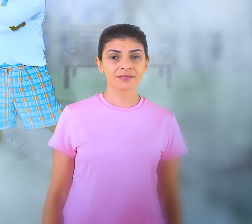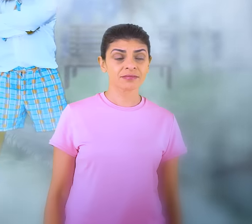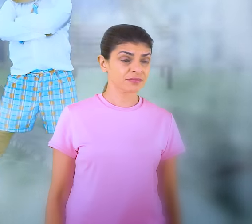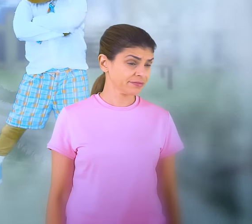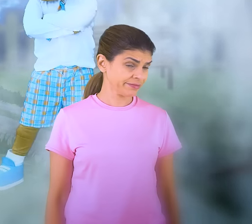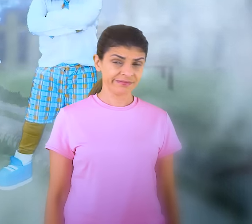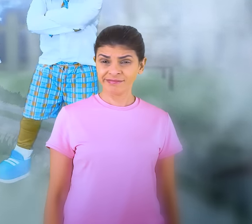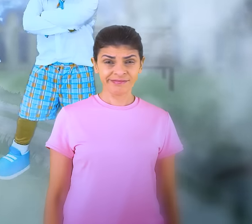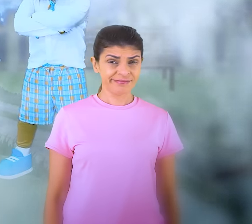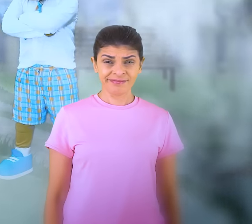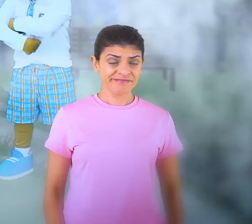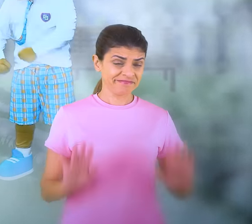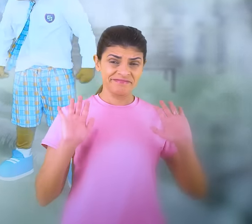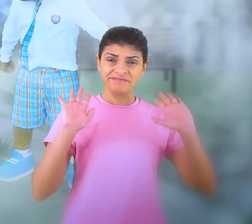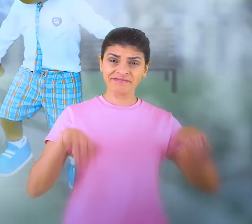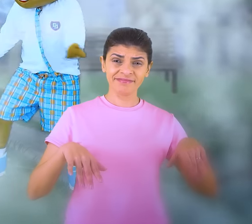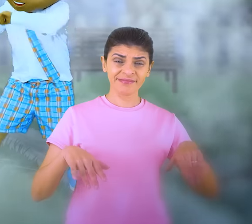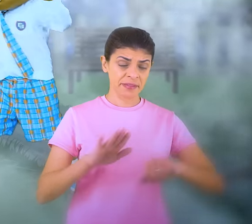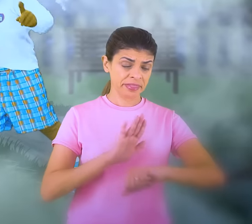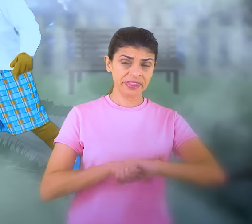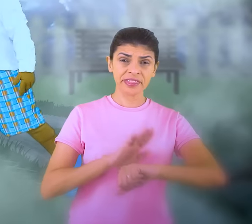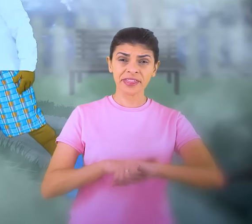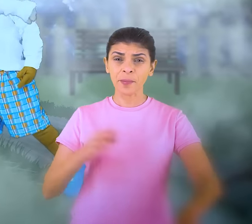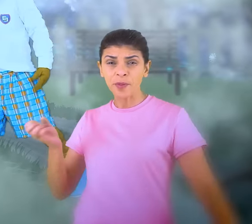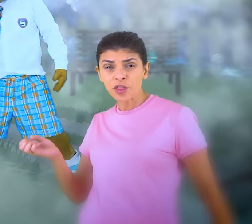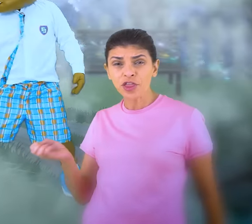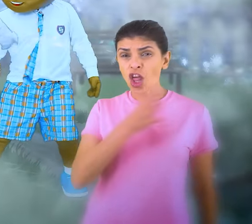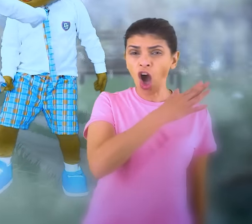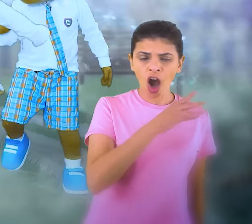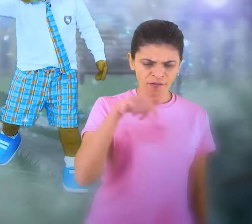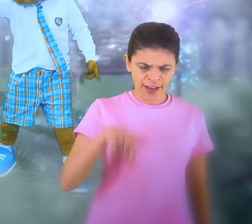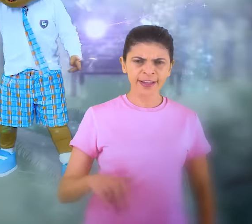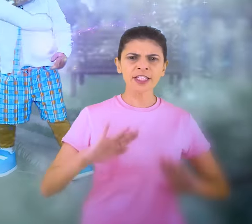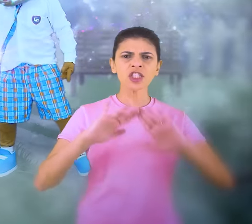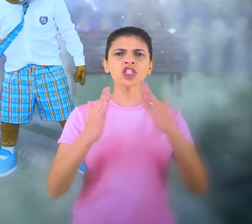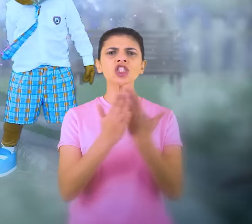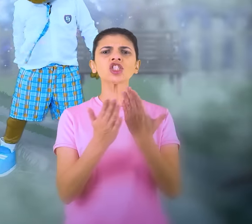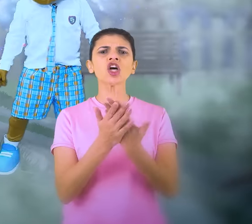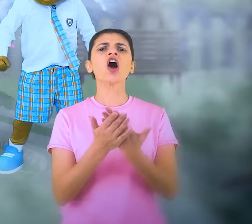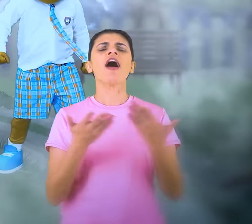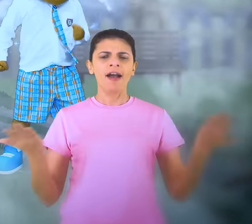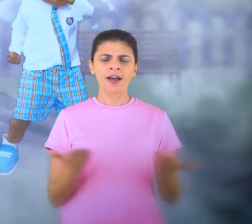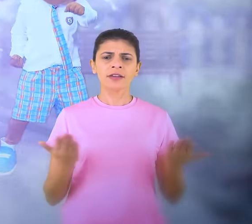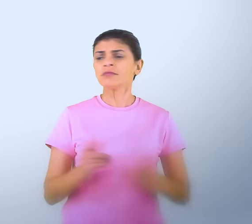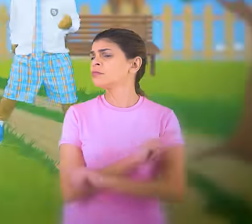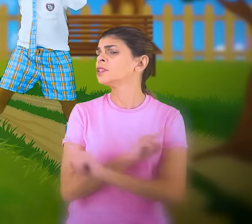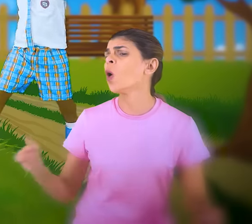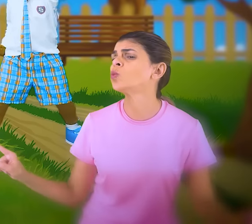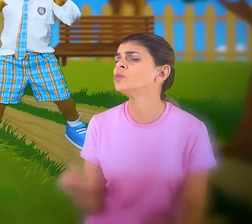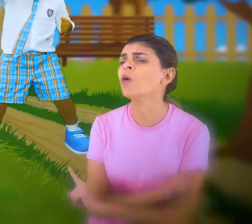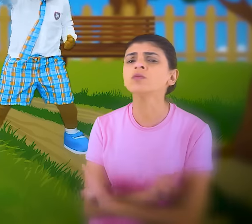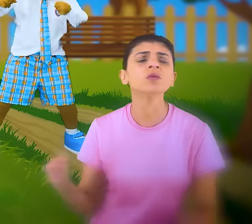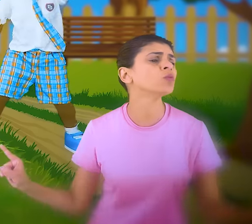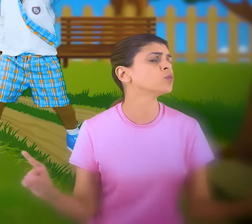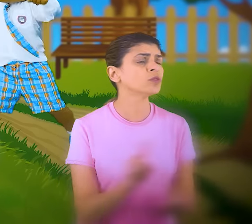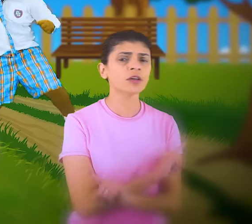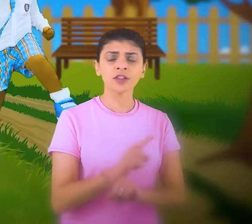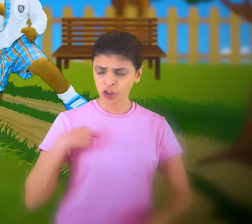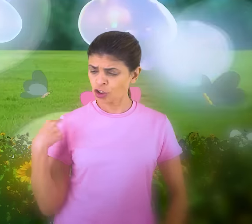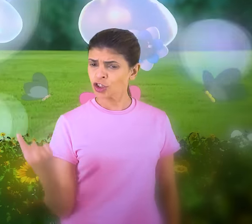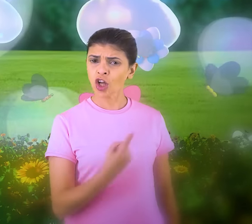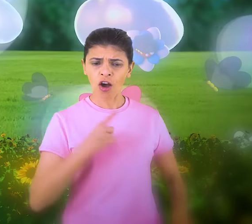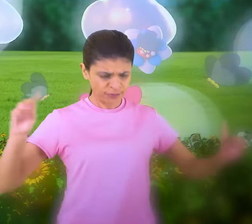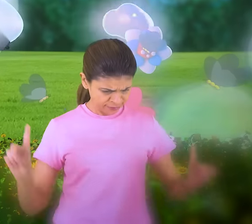Vai ser o começo de uma nova era aqui nessa escola! Não vai não! Nós vamos